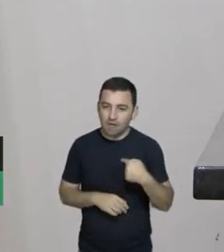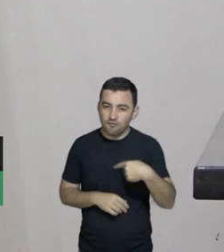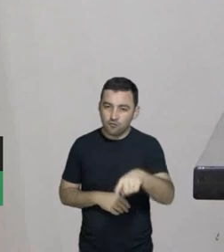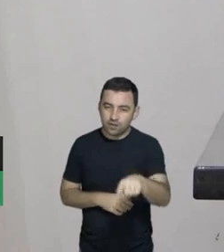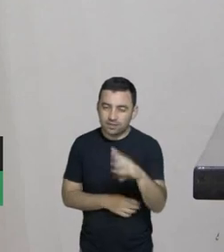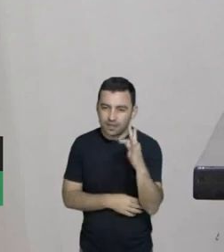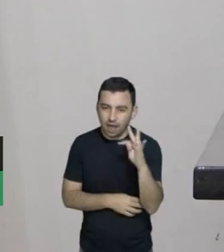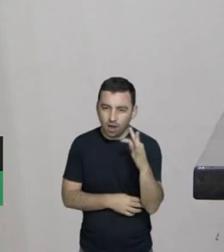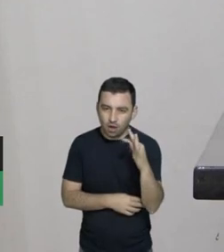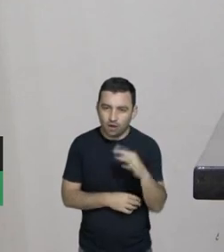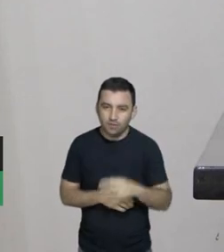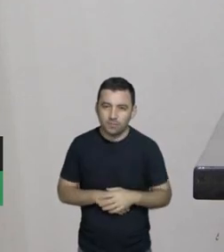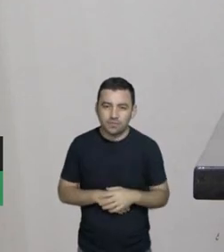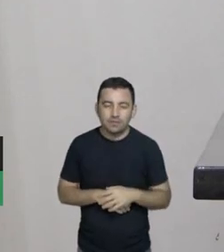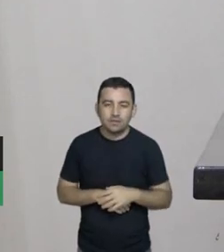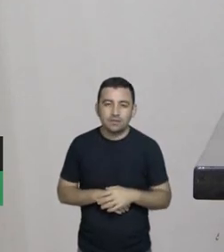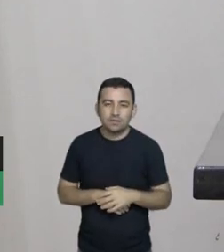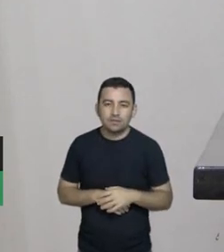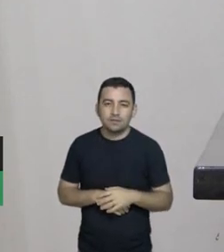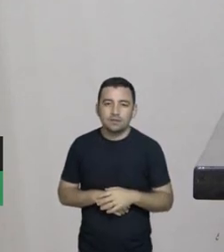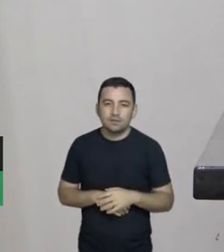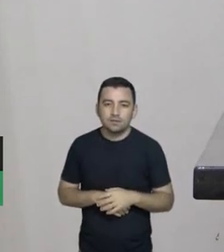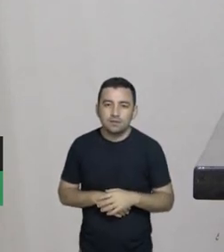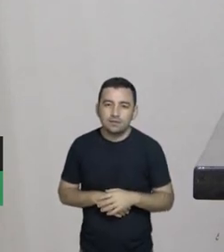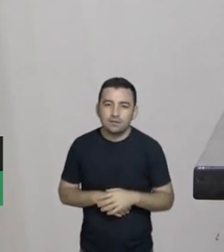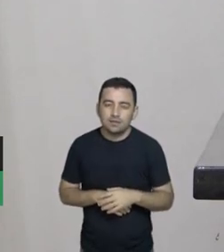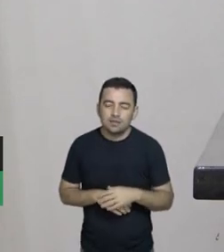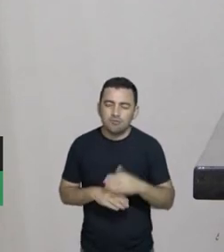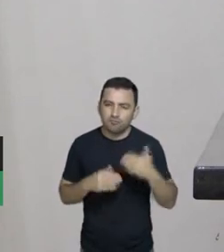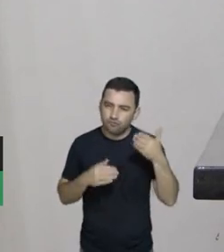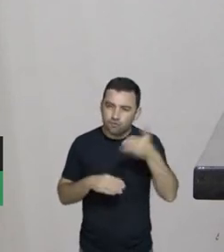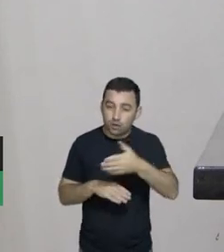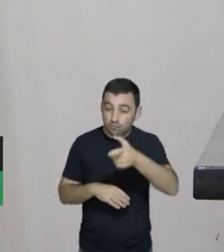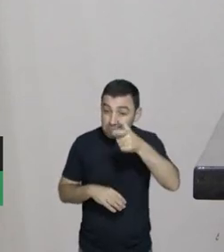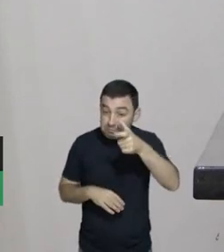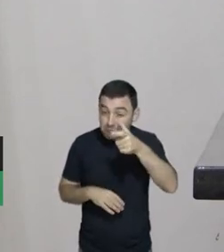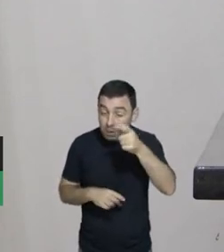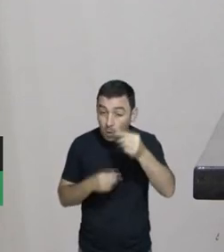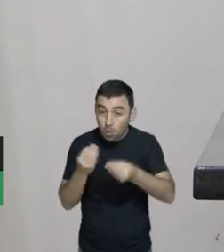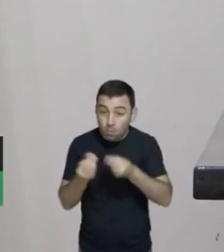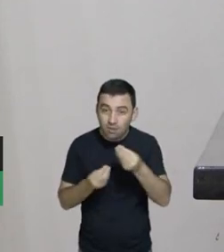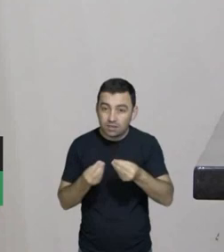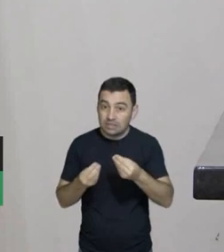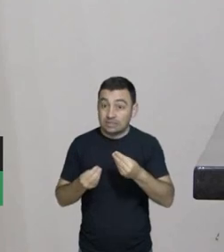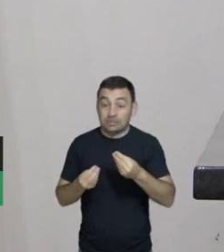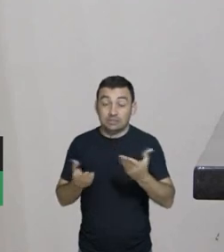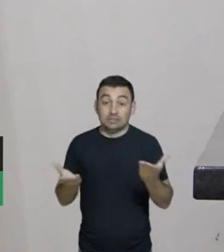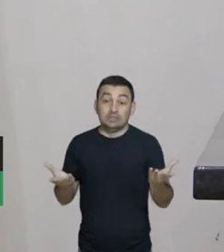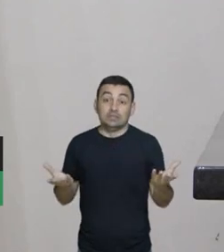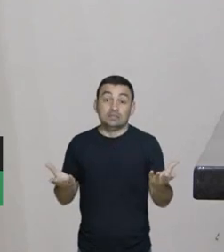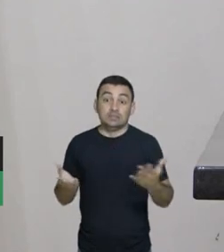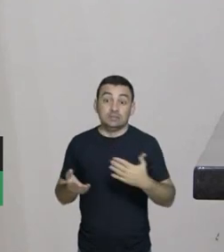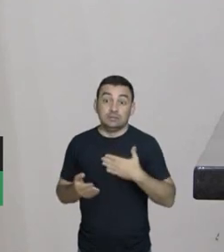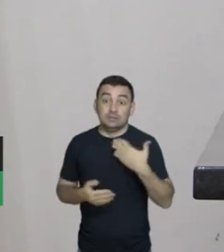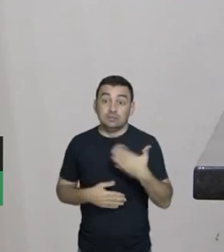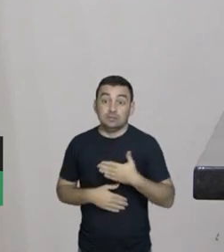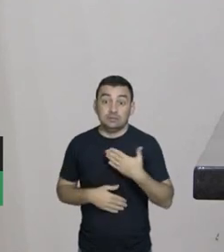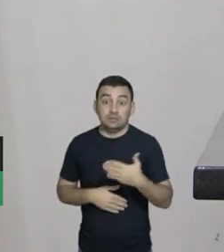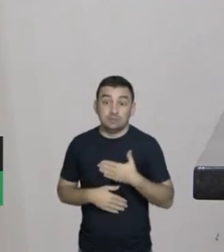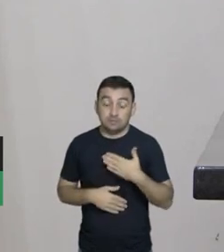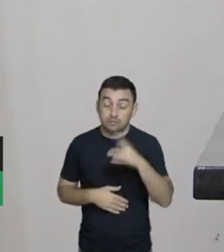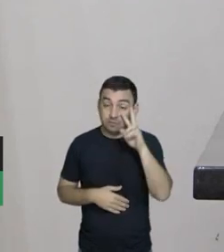dessa tribuna e desse parlamento, resolvi in loco ver a situação e fiquei extremamente espantado com o que vimos em